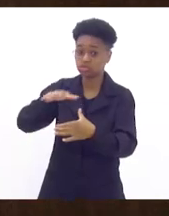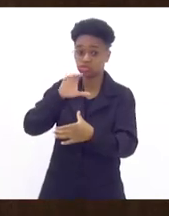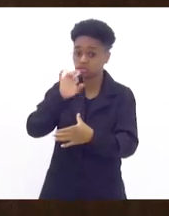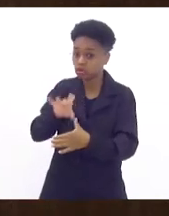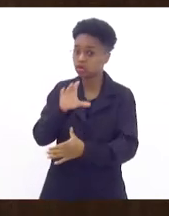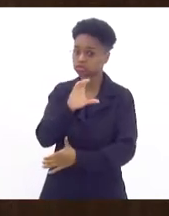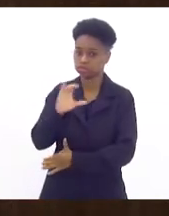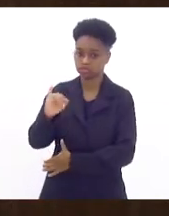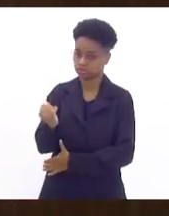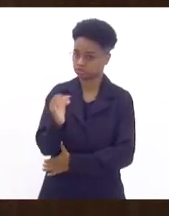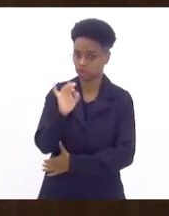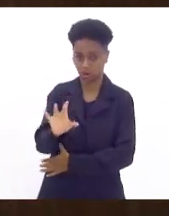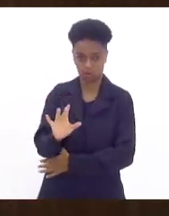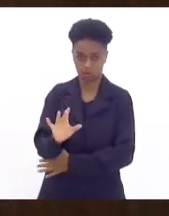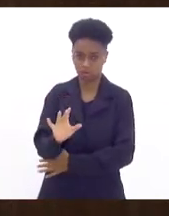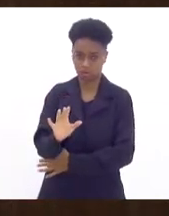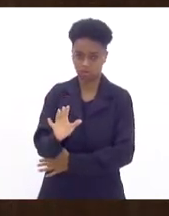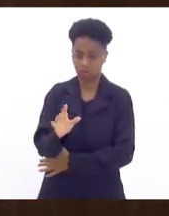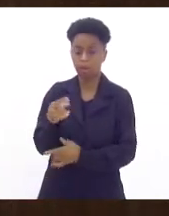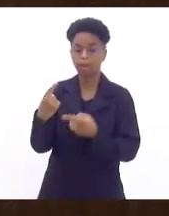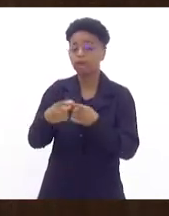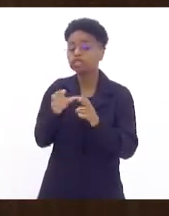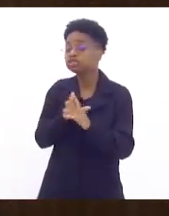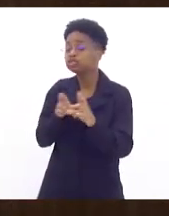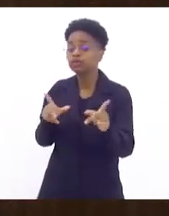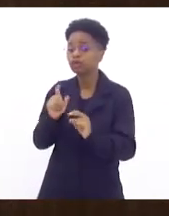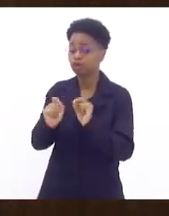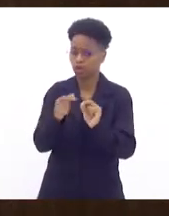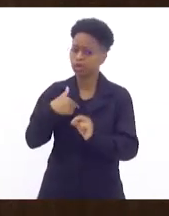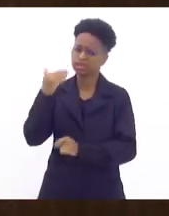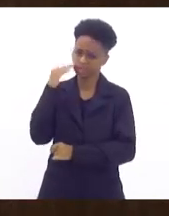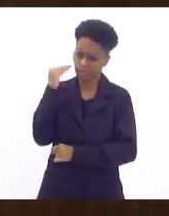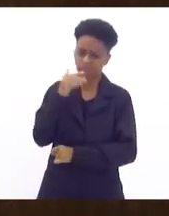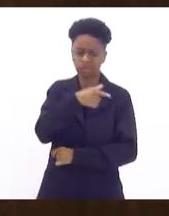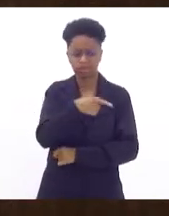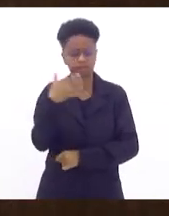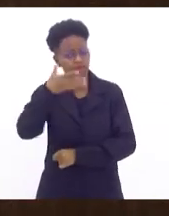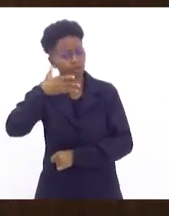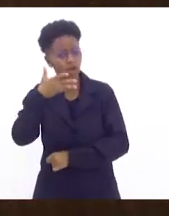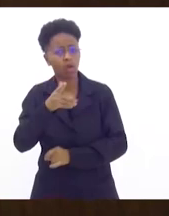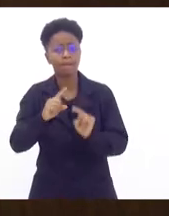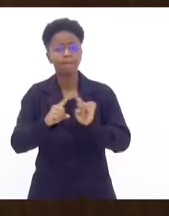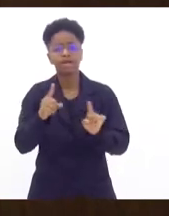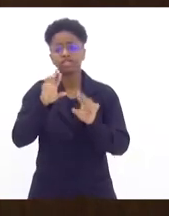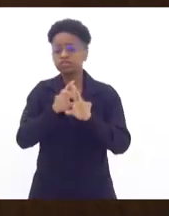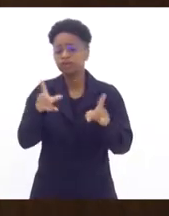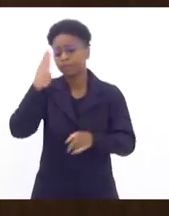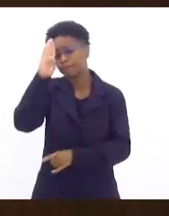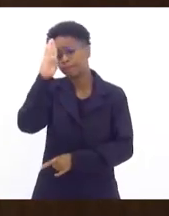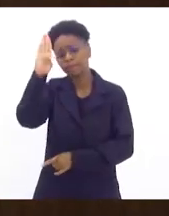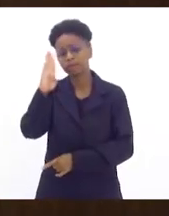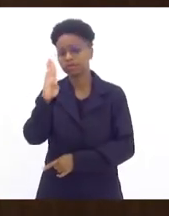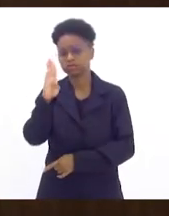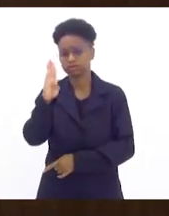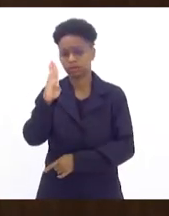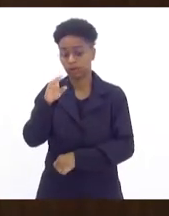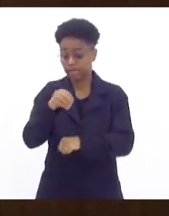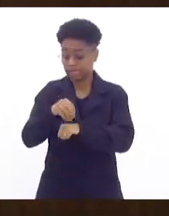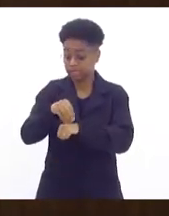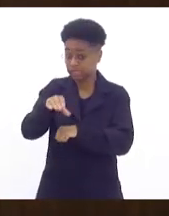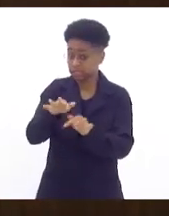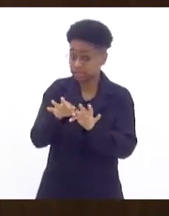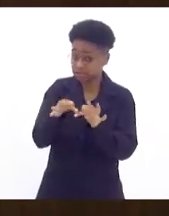somente porque qual é a diferença Eu entendo que ele tá dizendo a diferença fundamental entre indicação